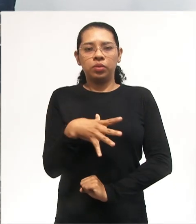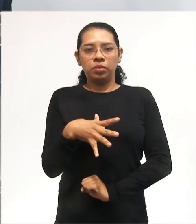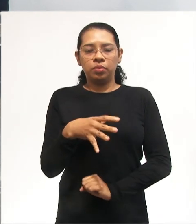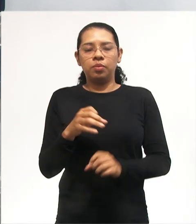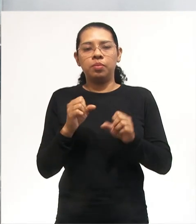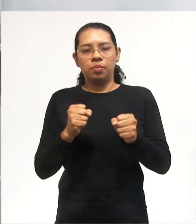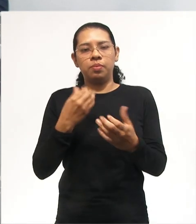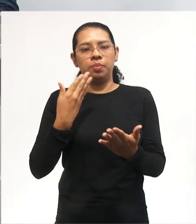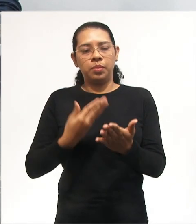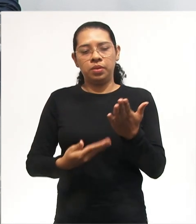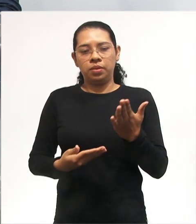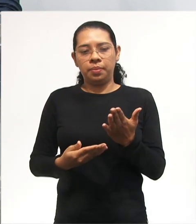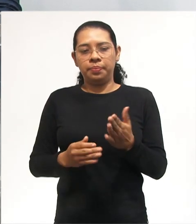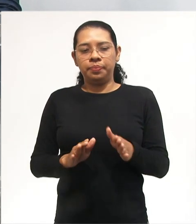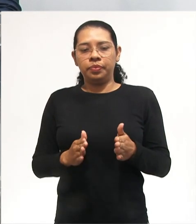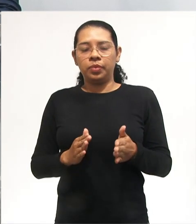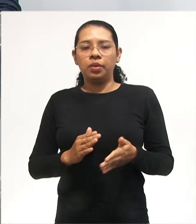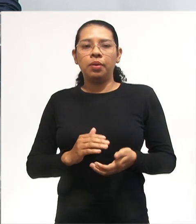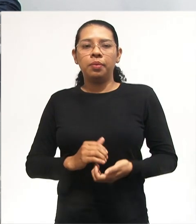bem?